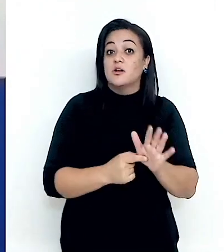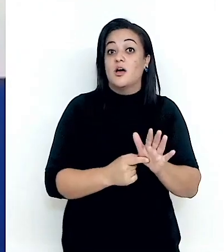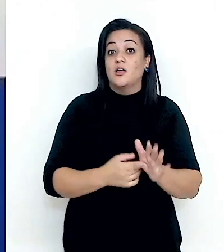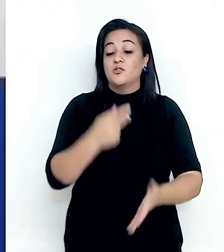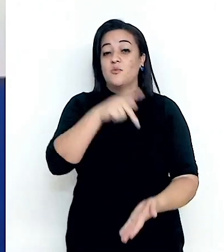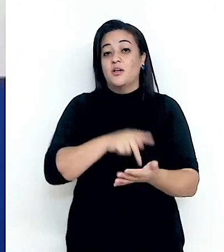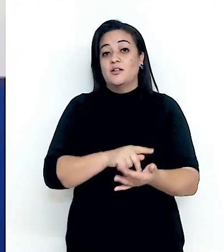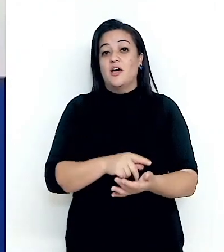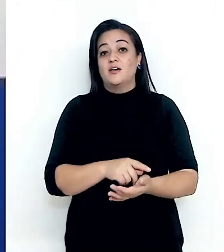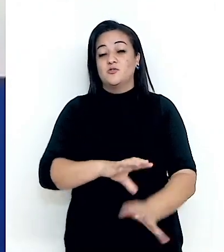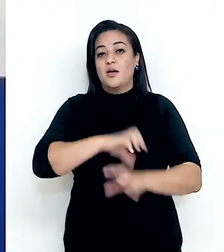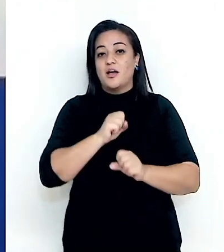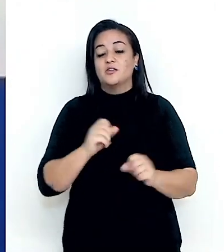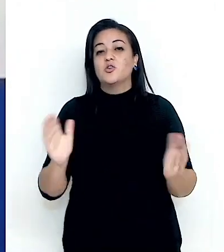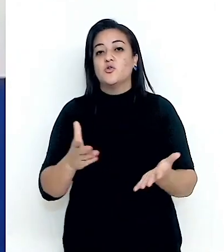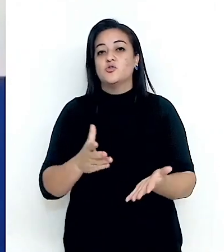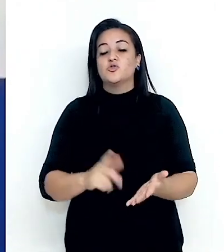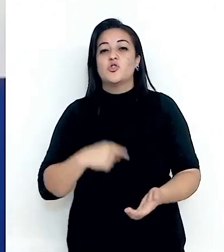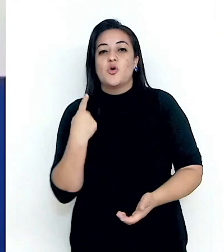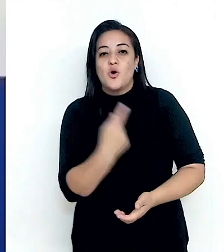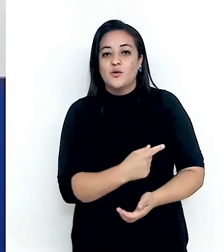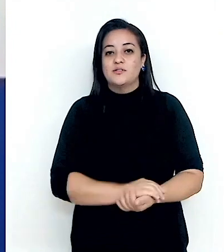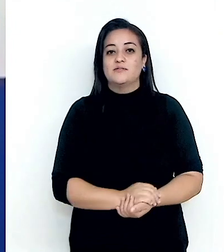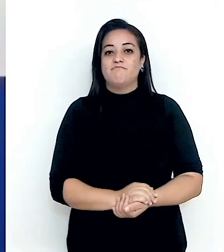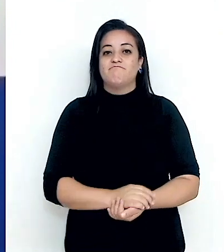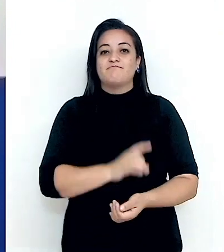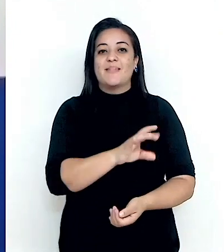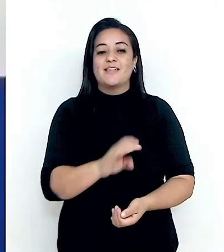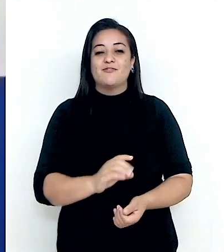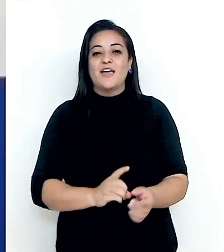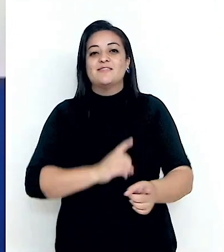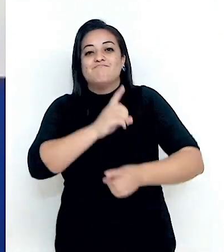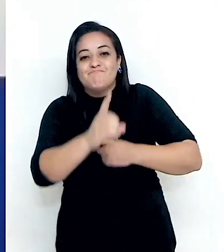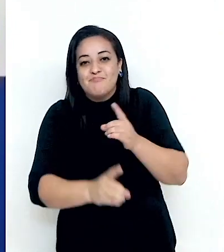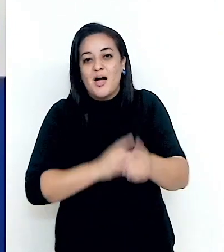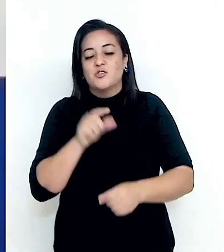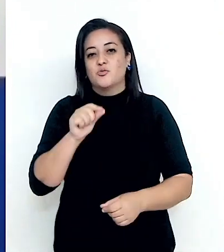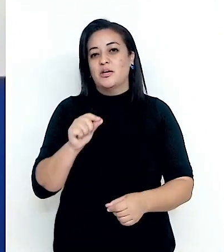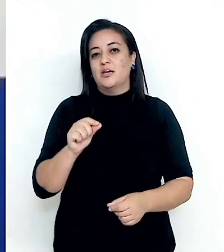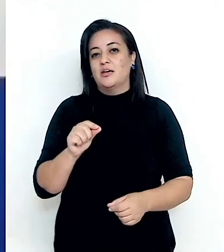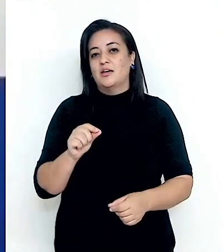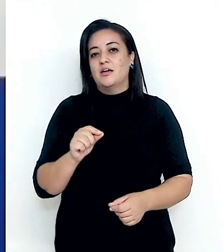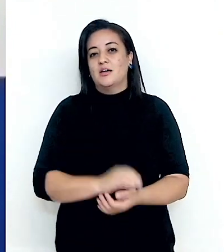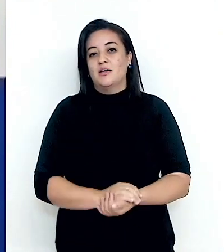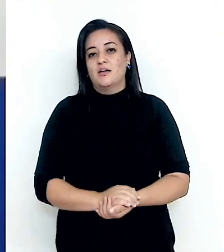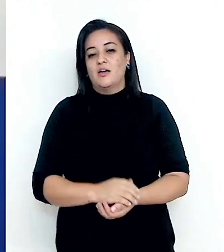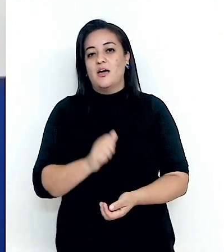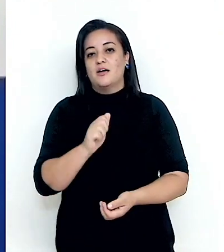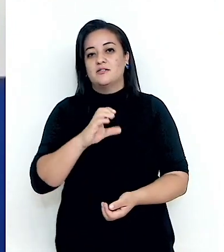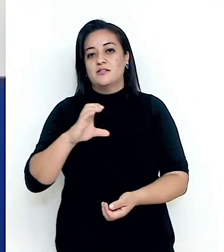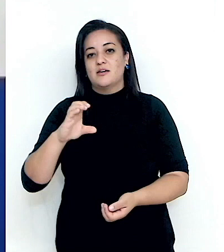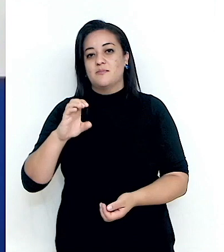do mercado, e nós veremos cada vez mais o que seria, por exemplo, a CVM no